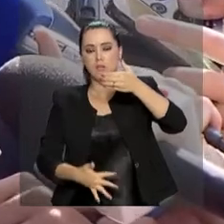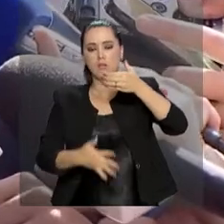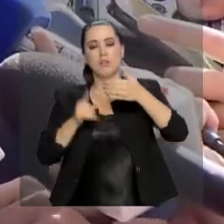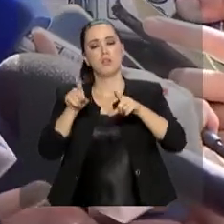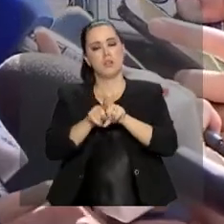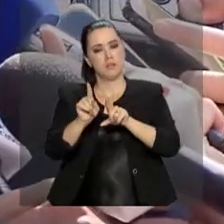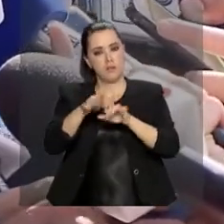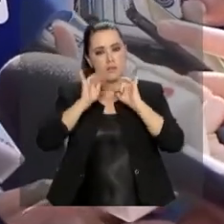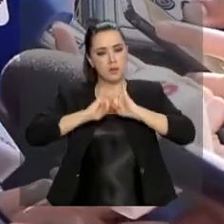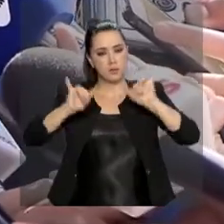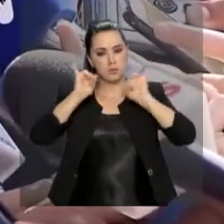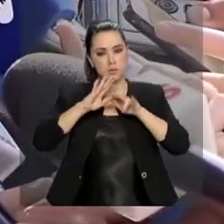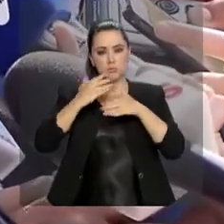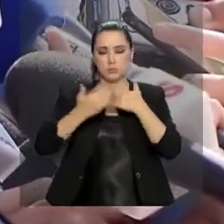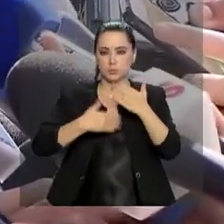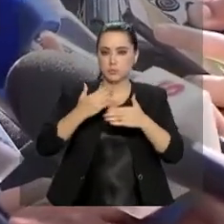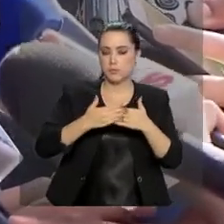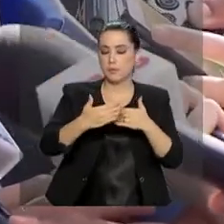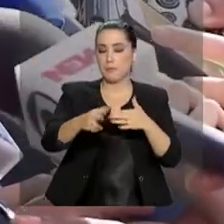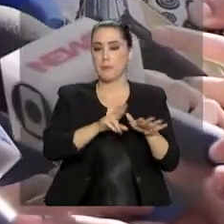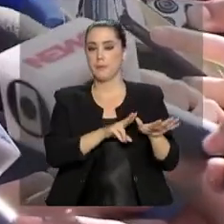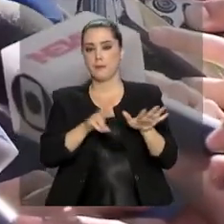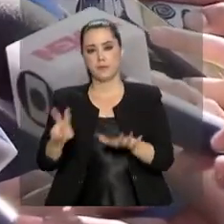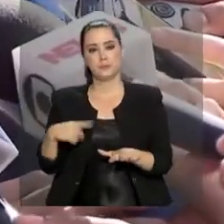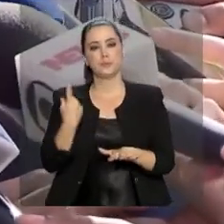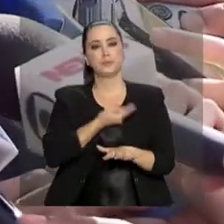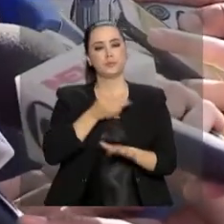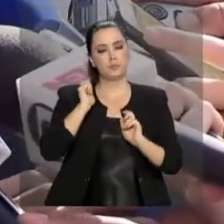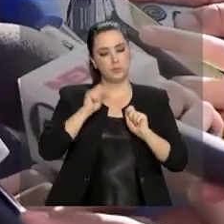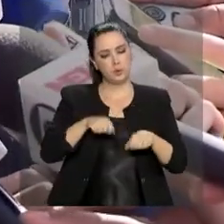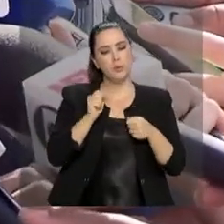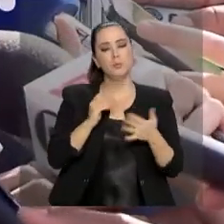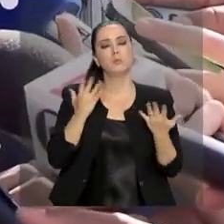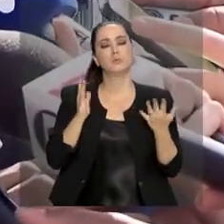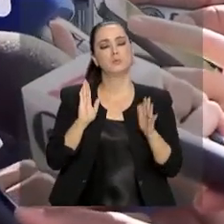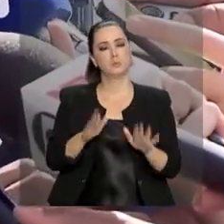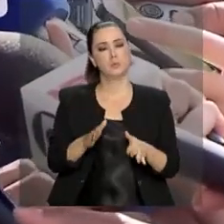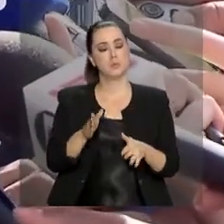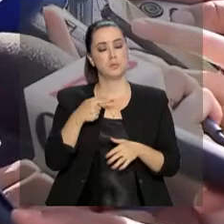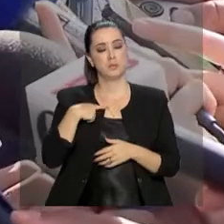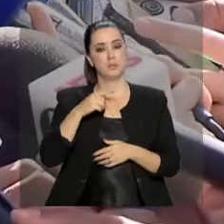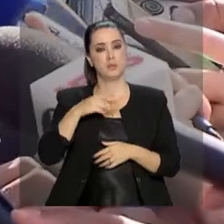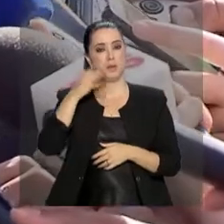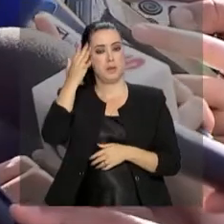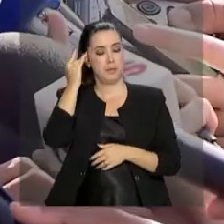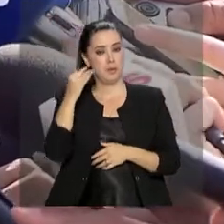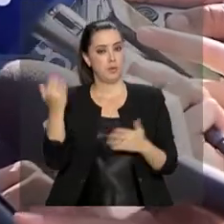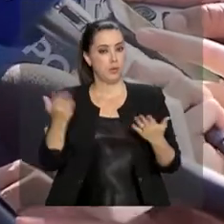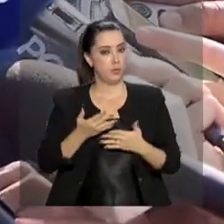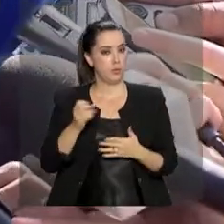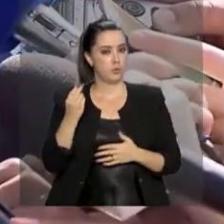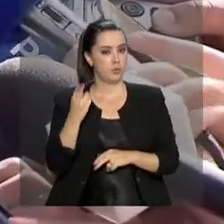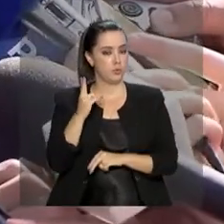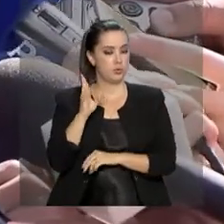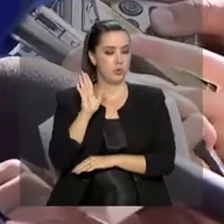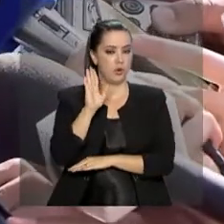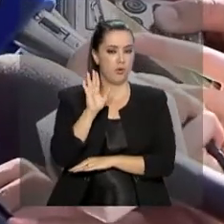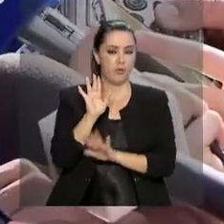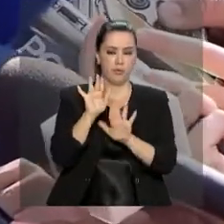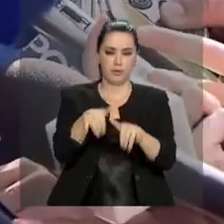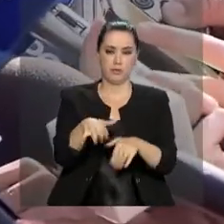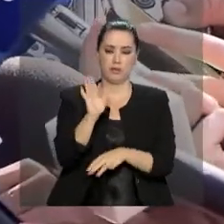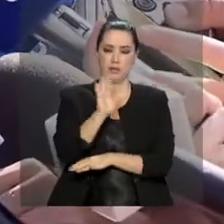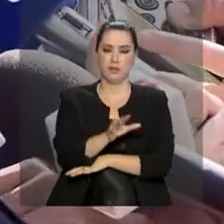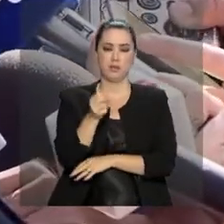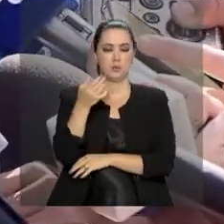anunciados ao longo da semana para já permitir que amanhã hoje ao final da tarde ou no máximo amanhã de